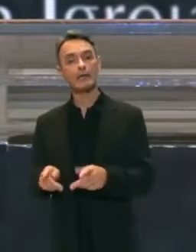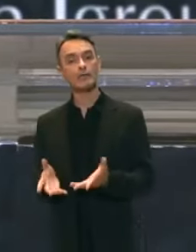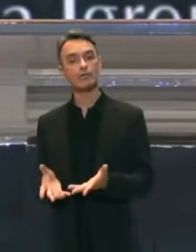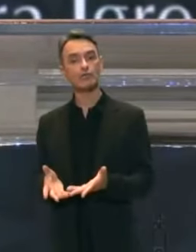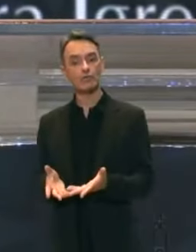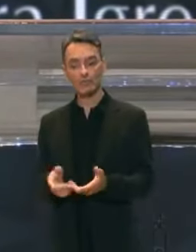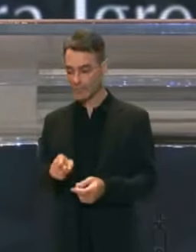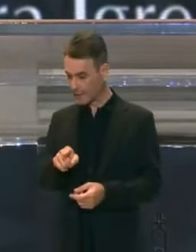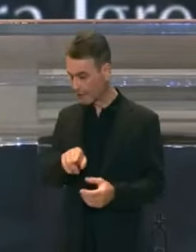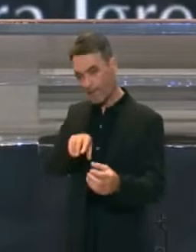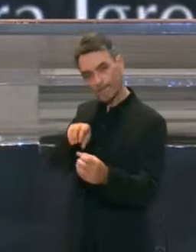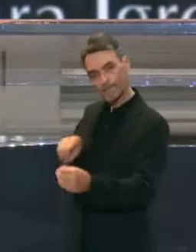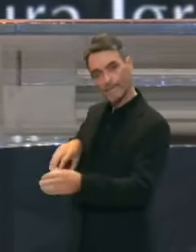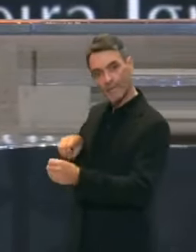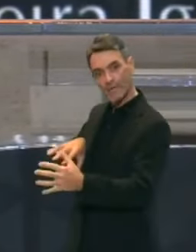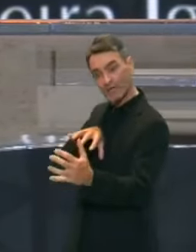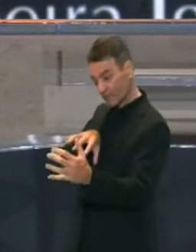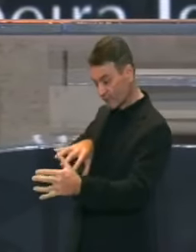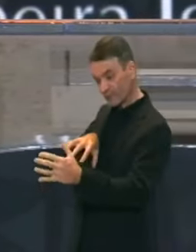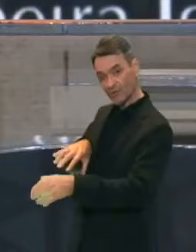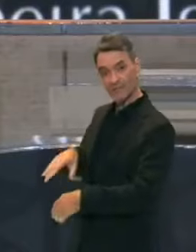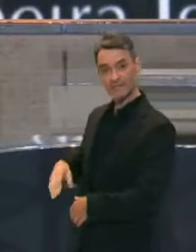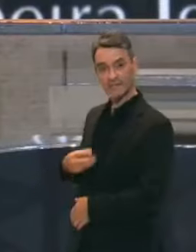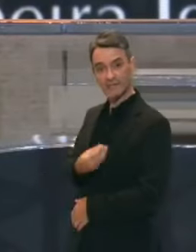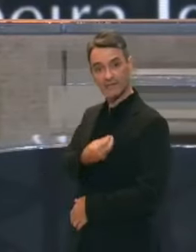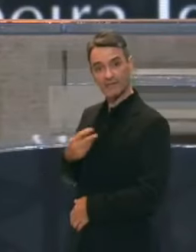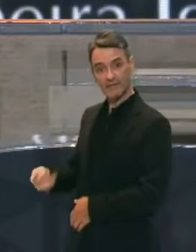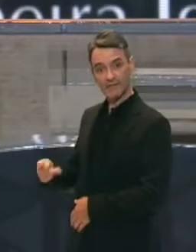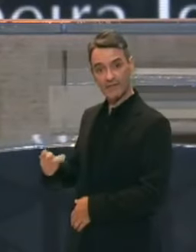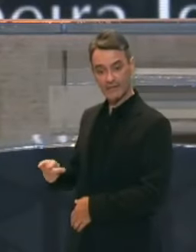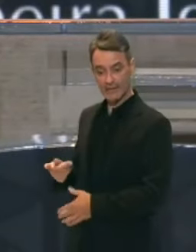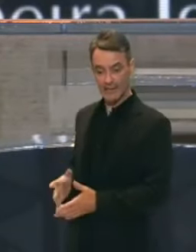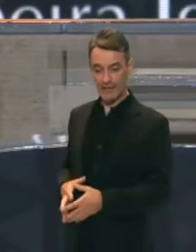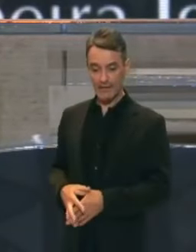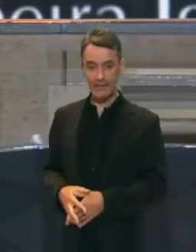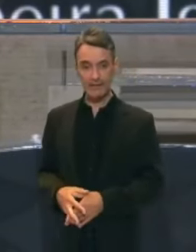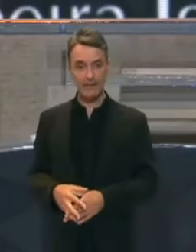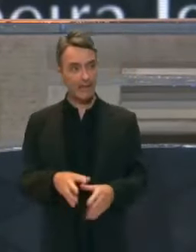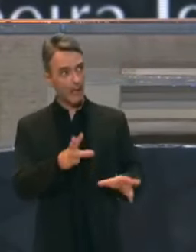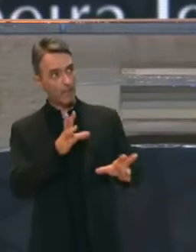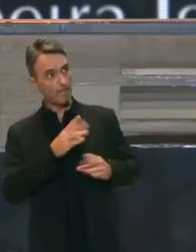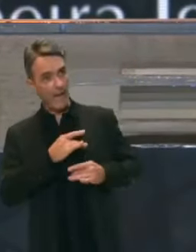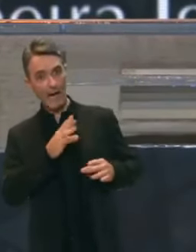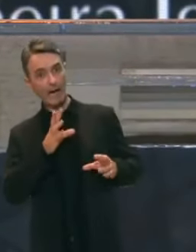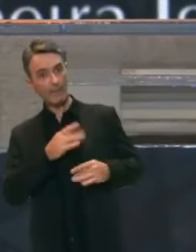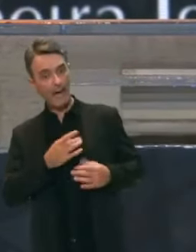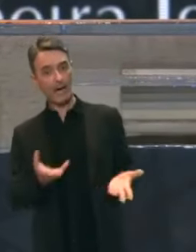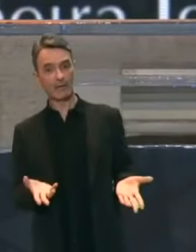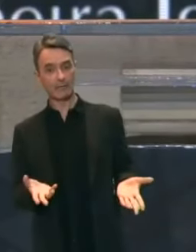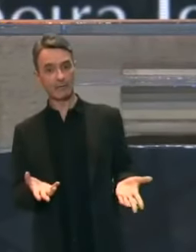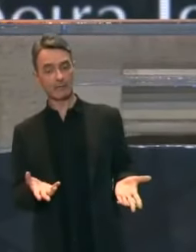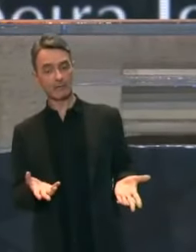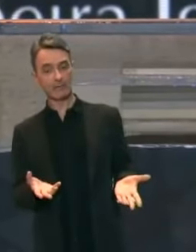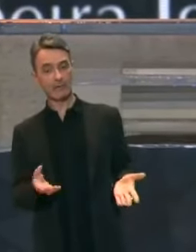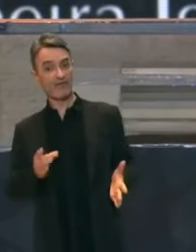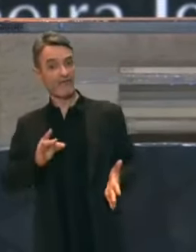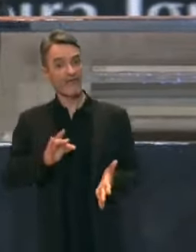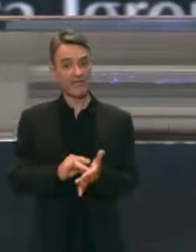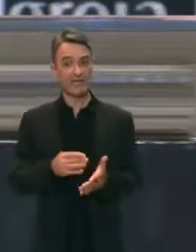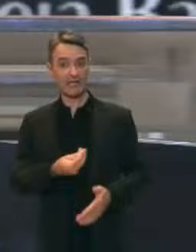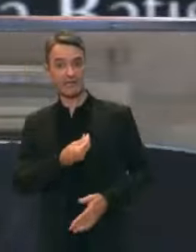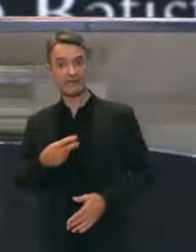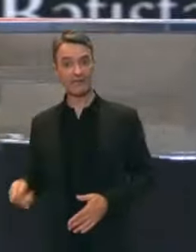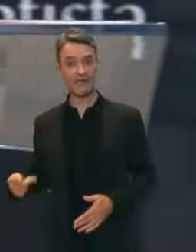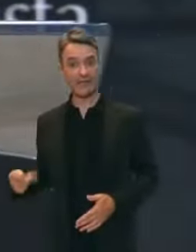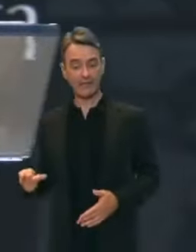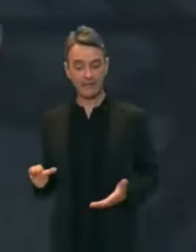no coração da minha filha, e ela começasse a assimilar isso como uma verdade gigantesca para ela? Já pensou se